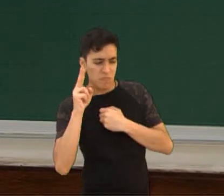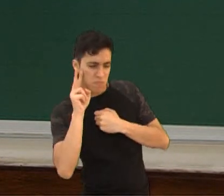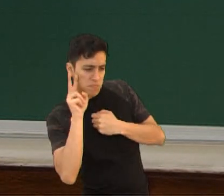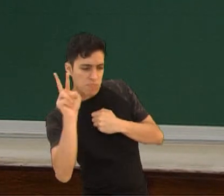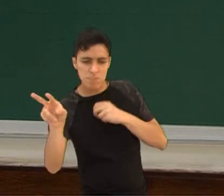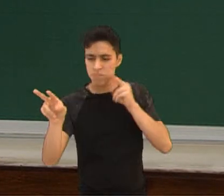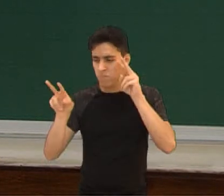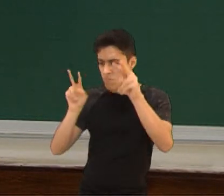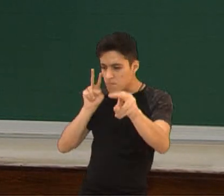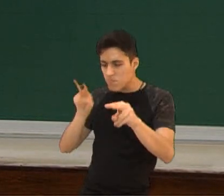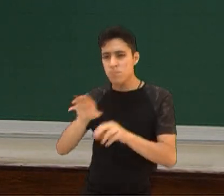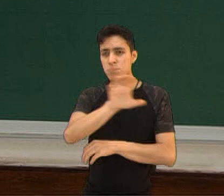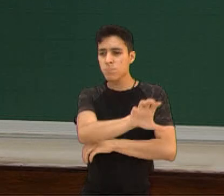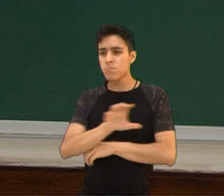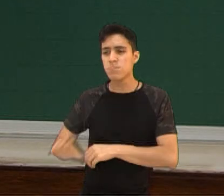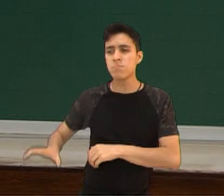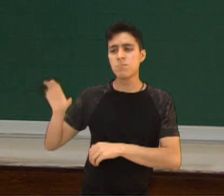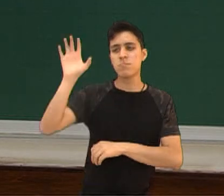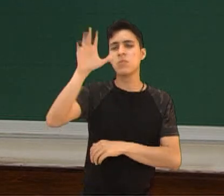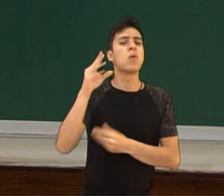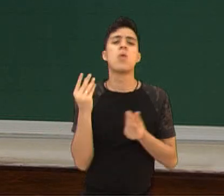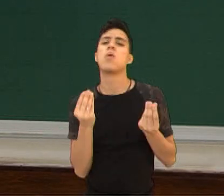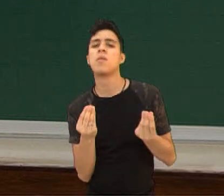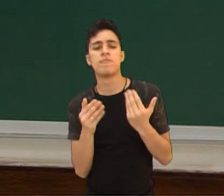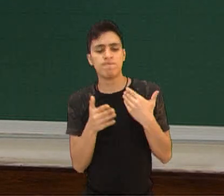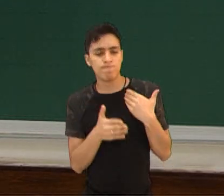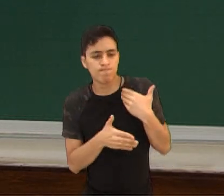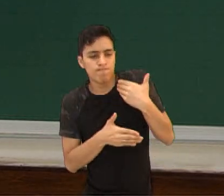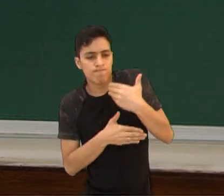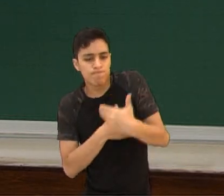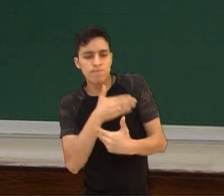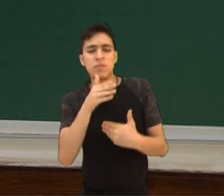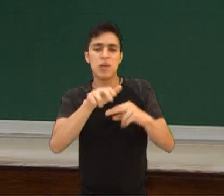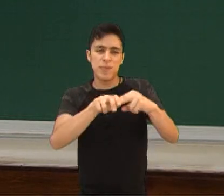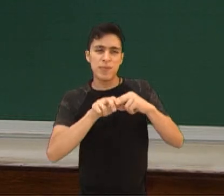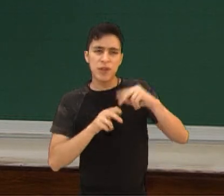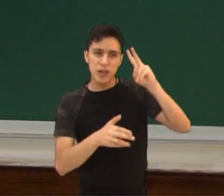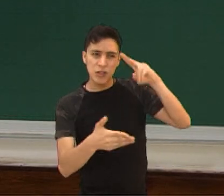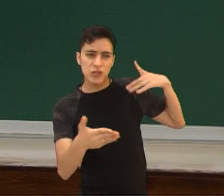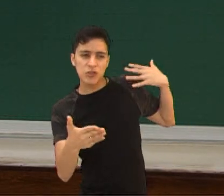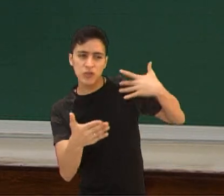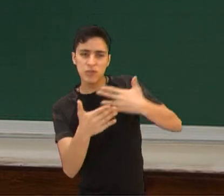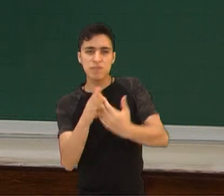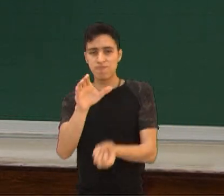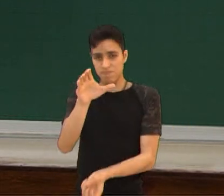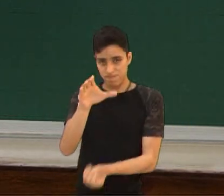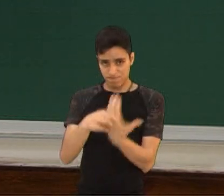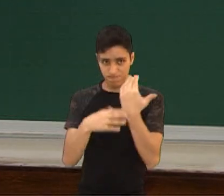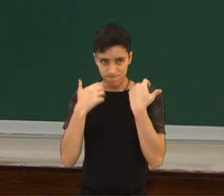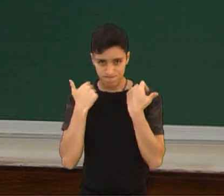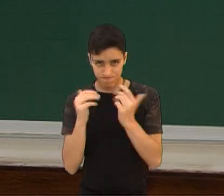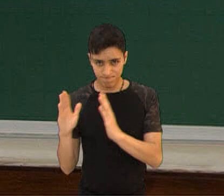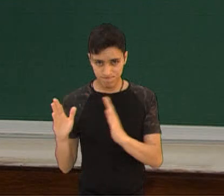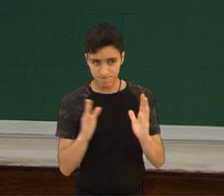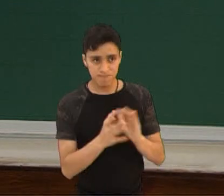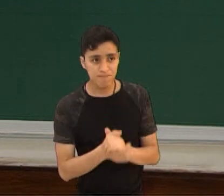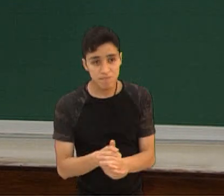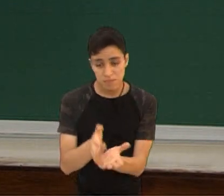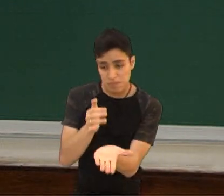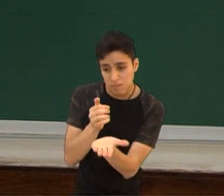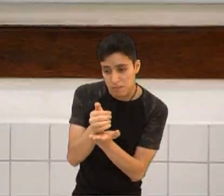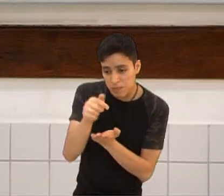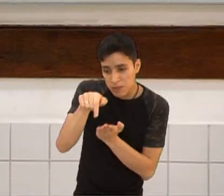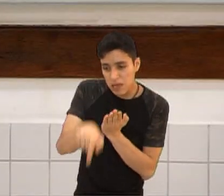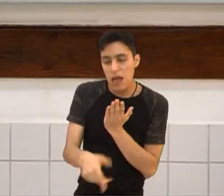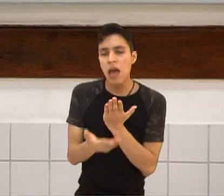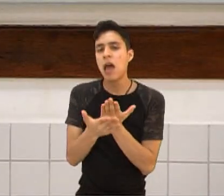cada continente desse foi se construindo ao longo da história dessas nações. Para iniciar a aula de hoje, nós vamos